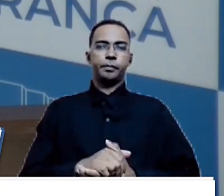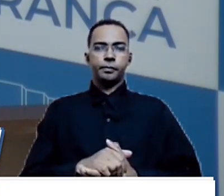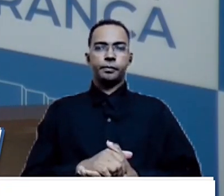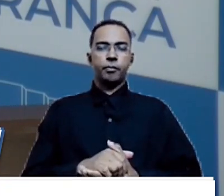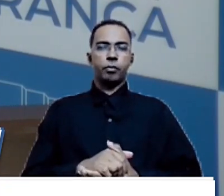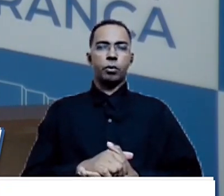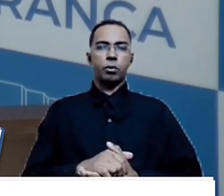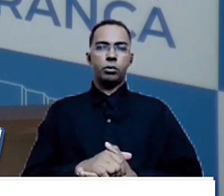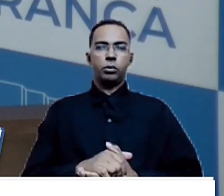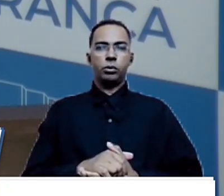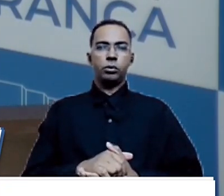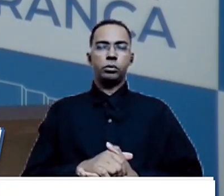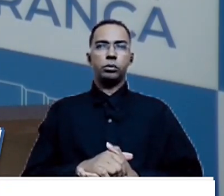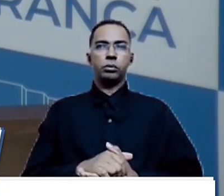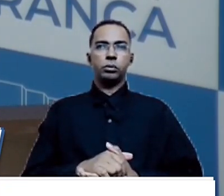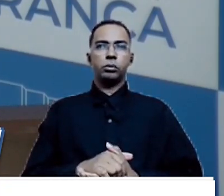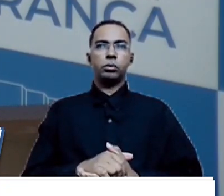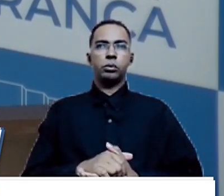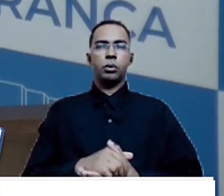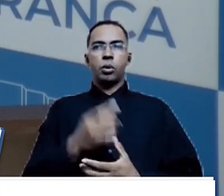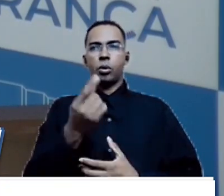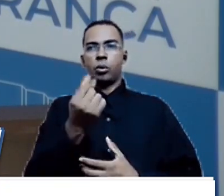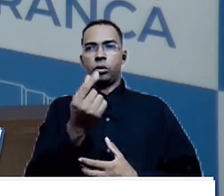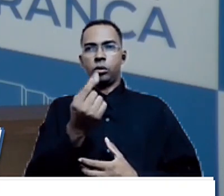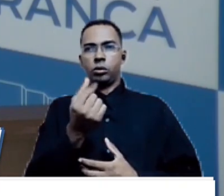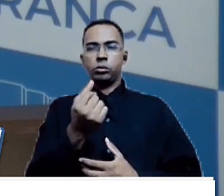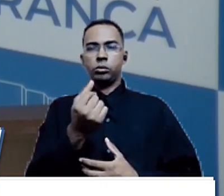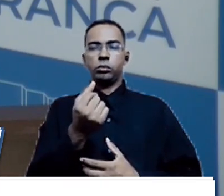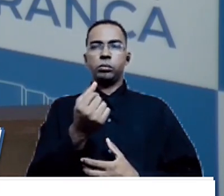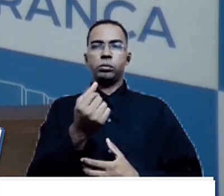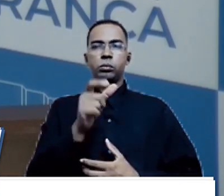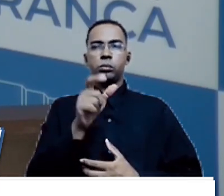um valor per capita de 4